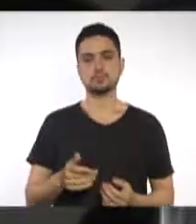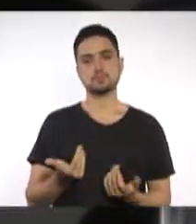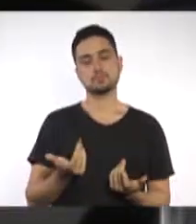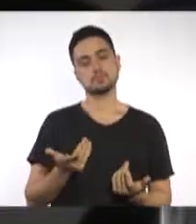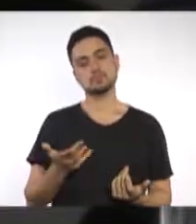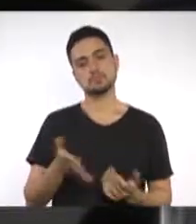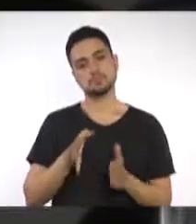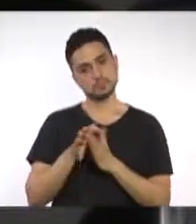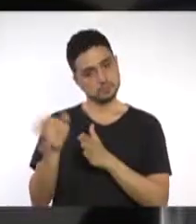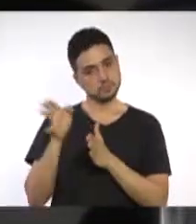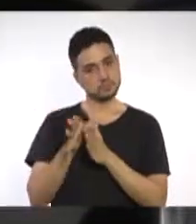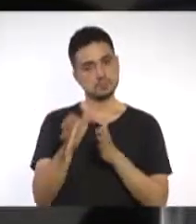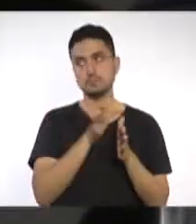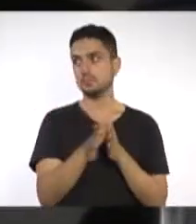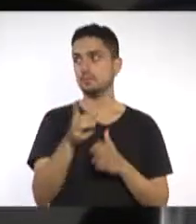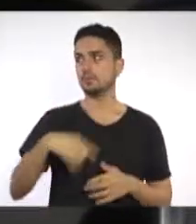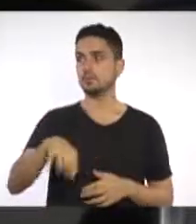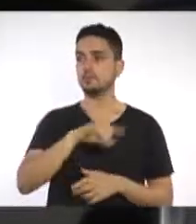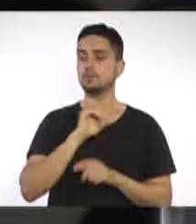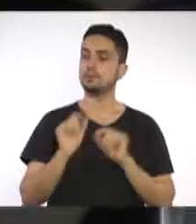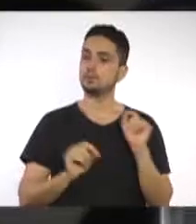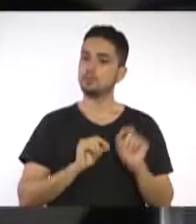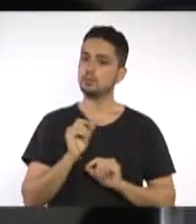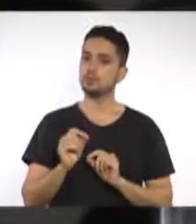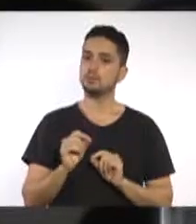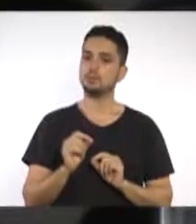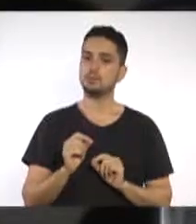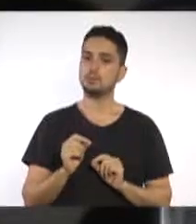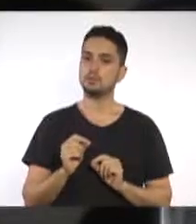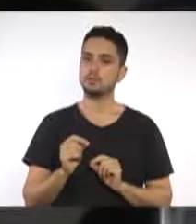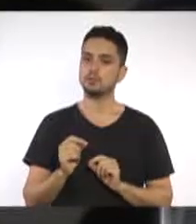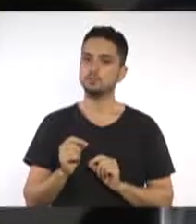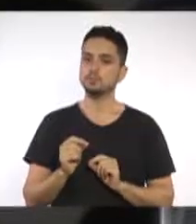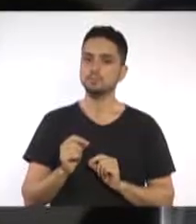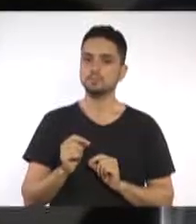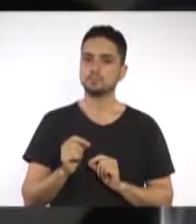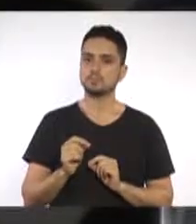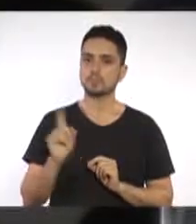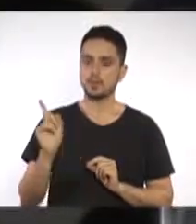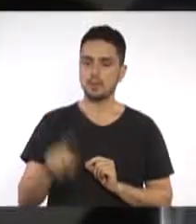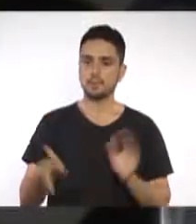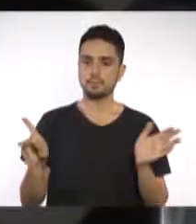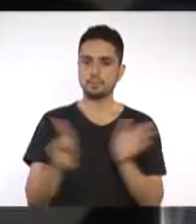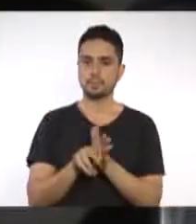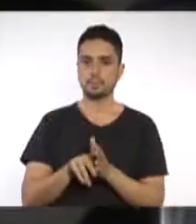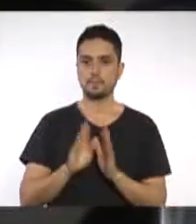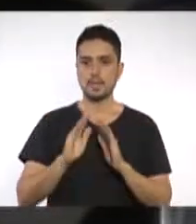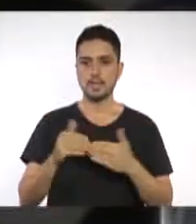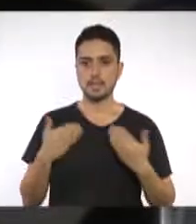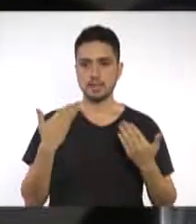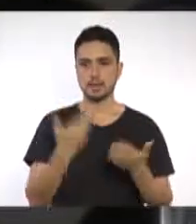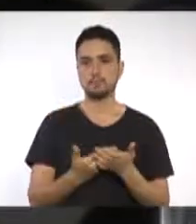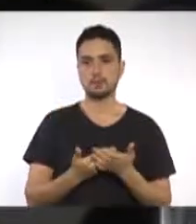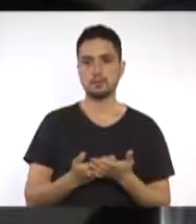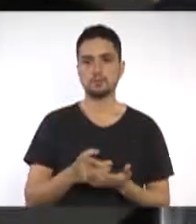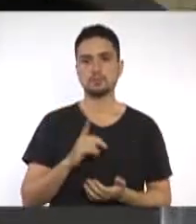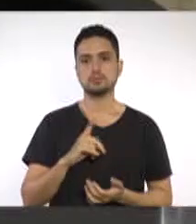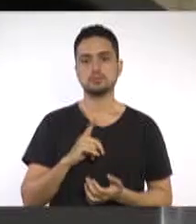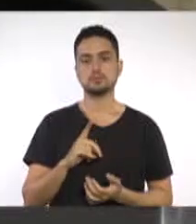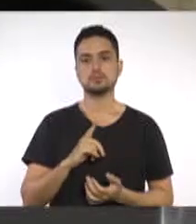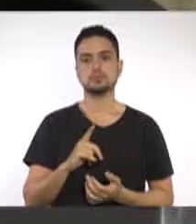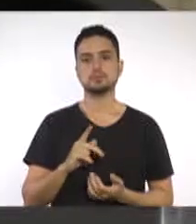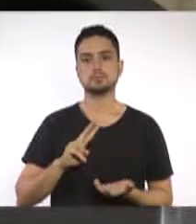mas recomendando que o encaminhamento seja do requerimento, da